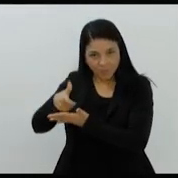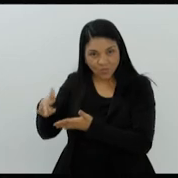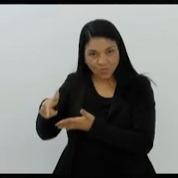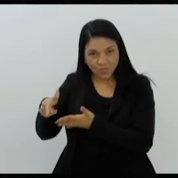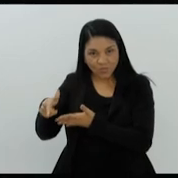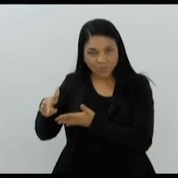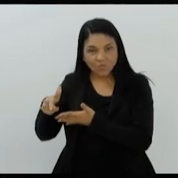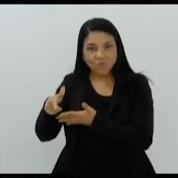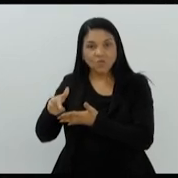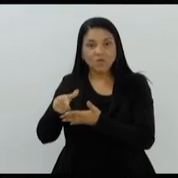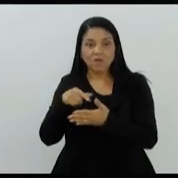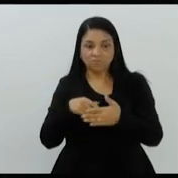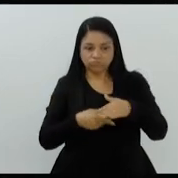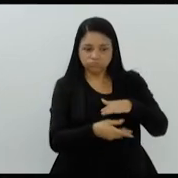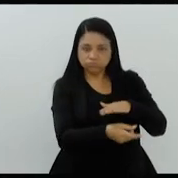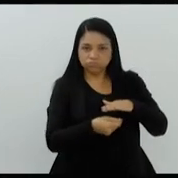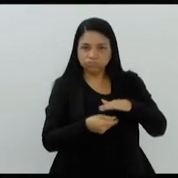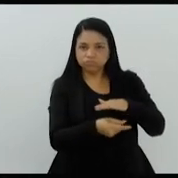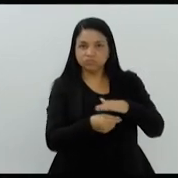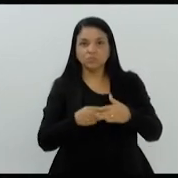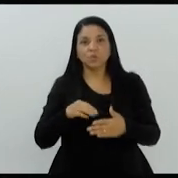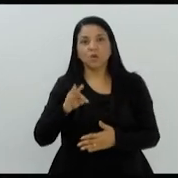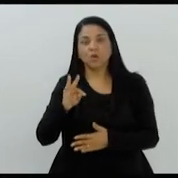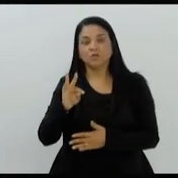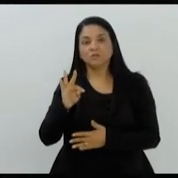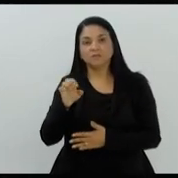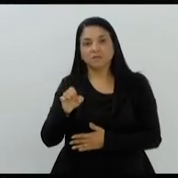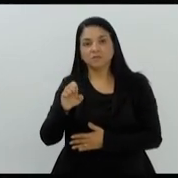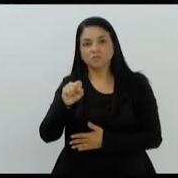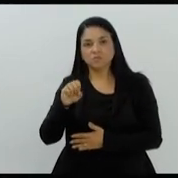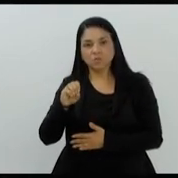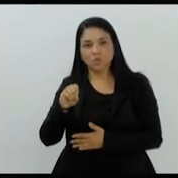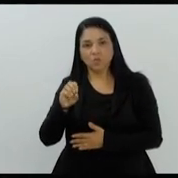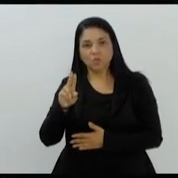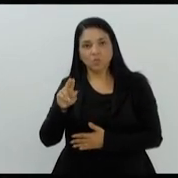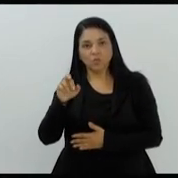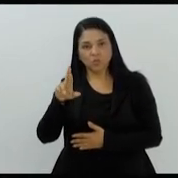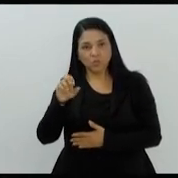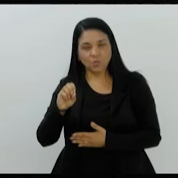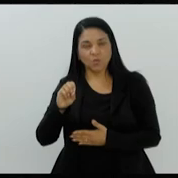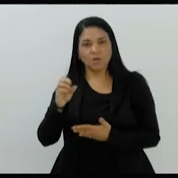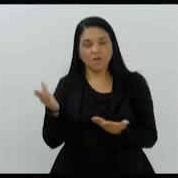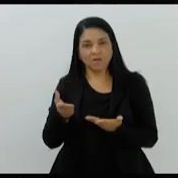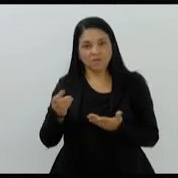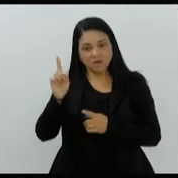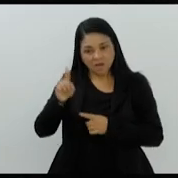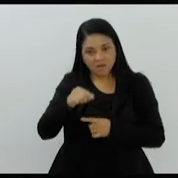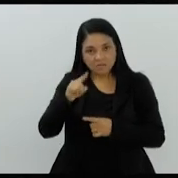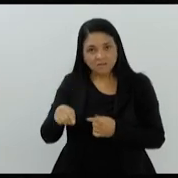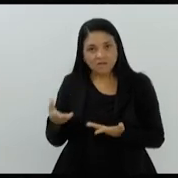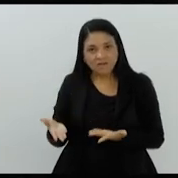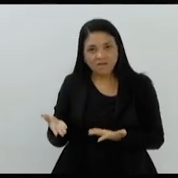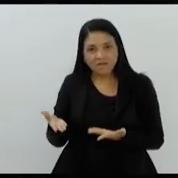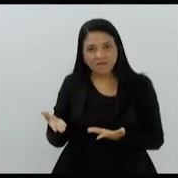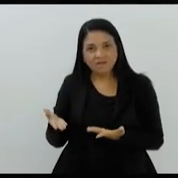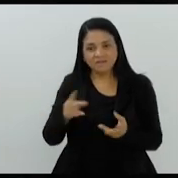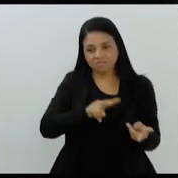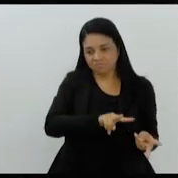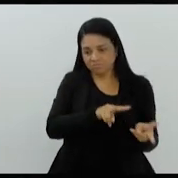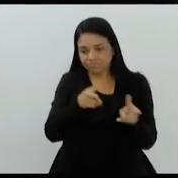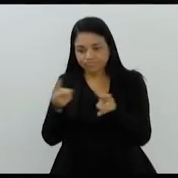com recurso do Tesouro. Agora quer cancelar o pagamento com recurso do Tesouro e transferir